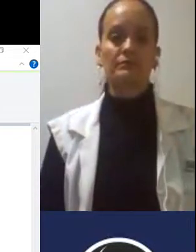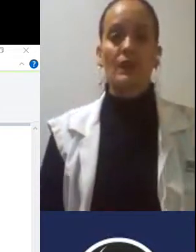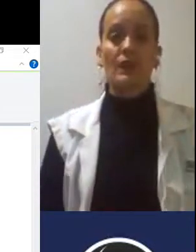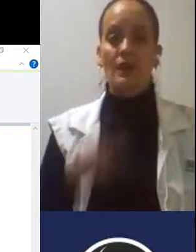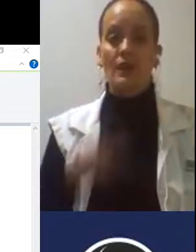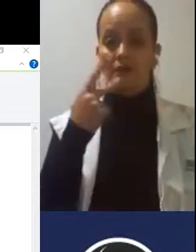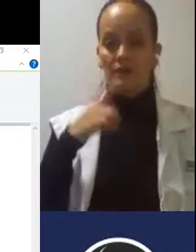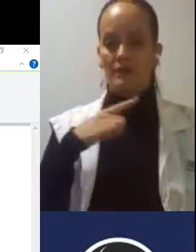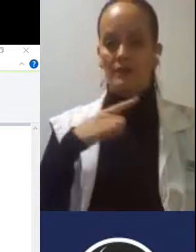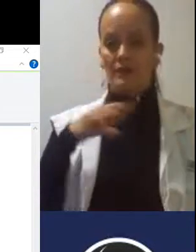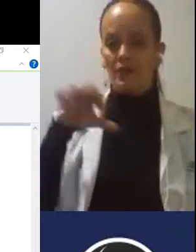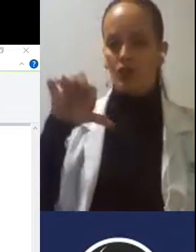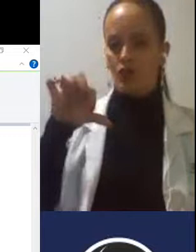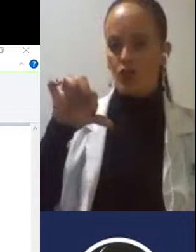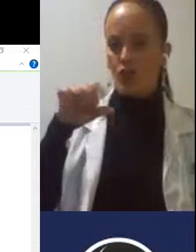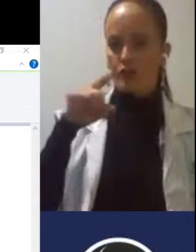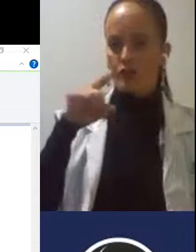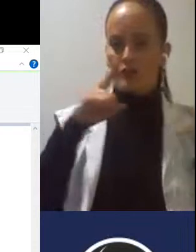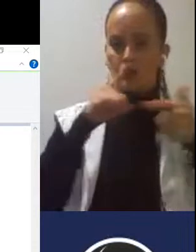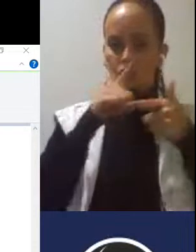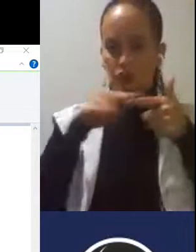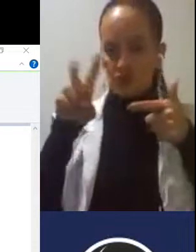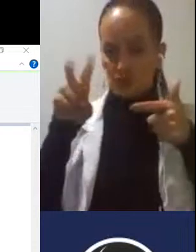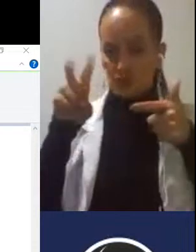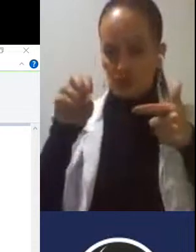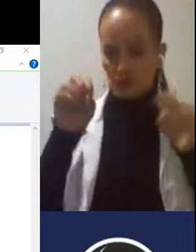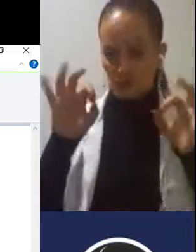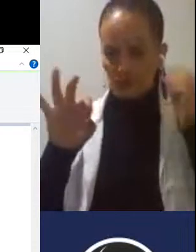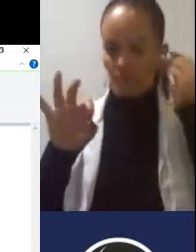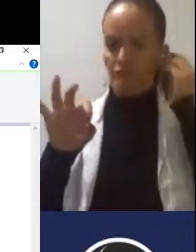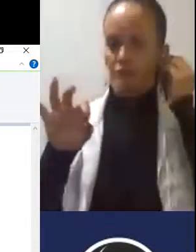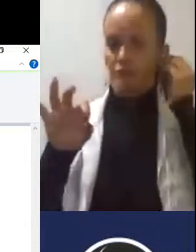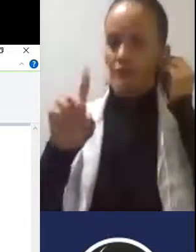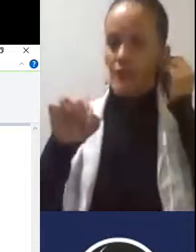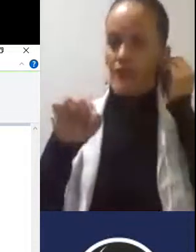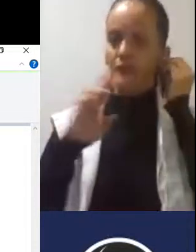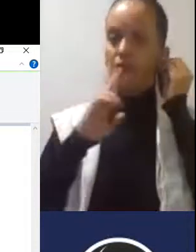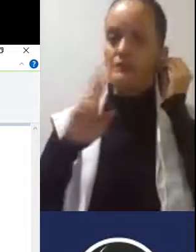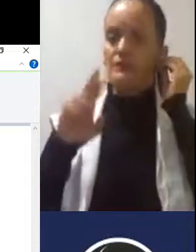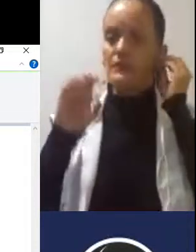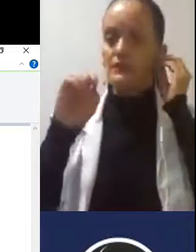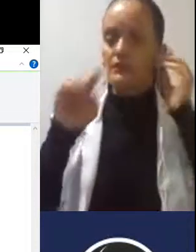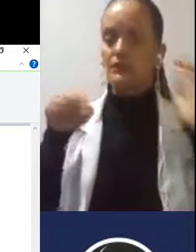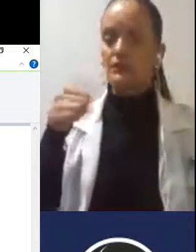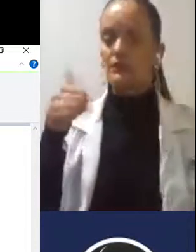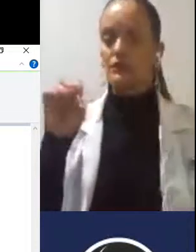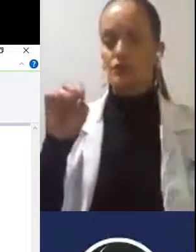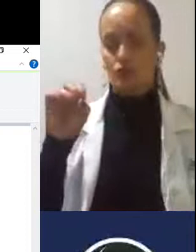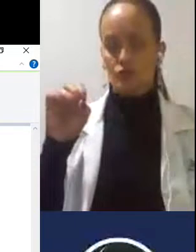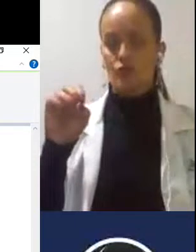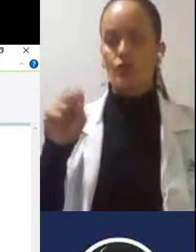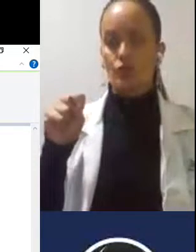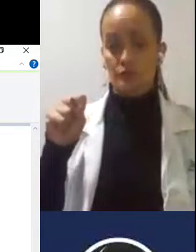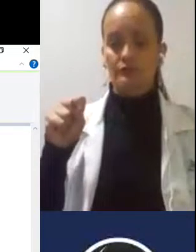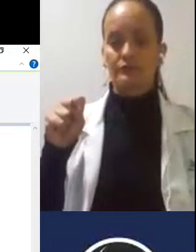por 50. É igual a 0,18. 0,18